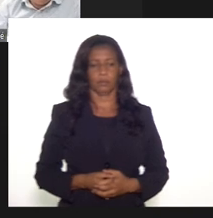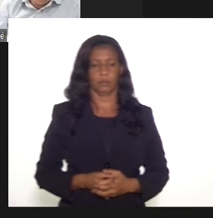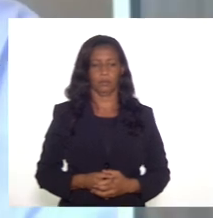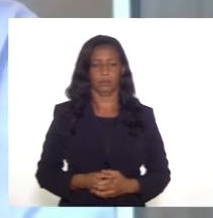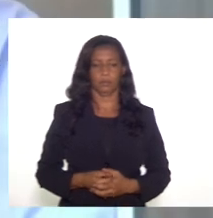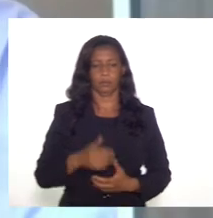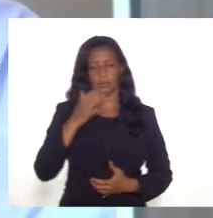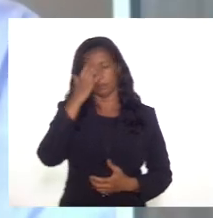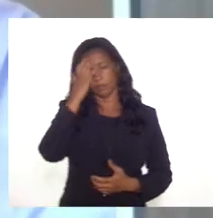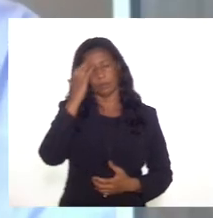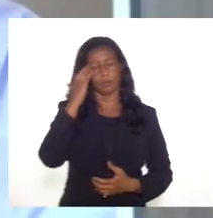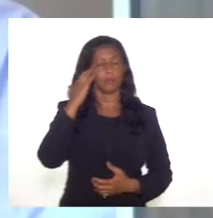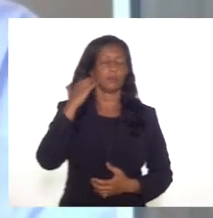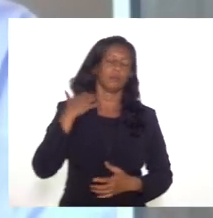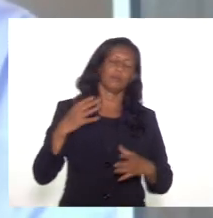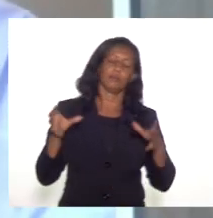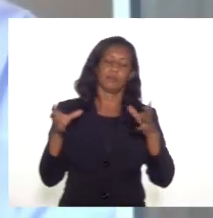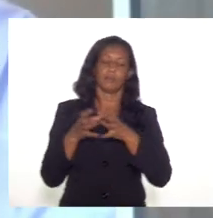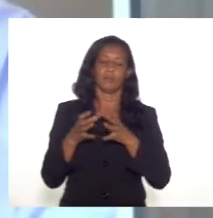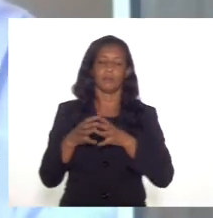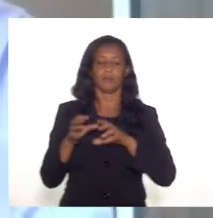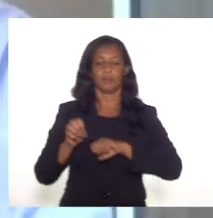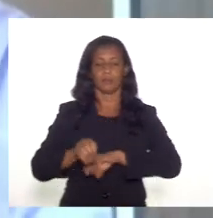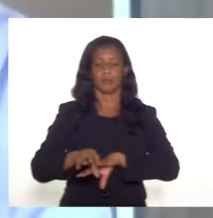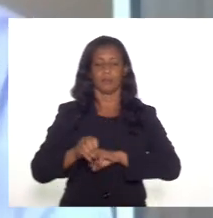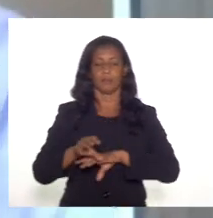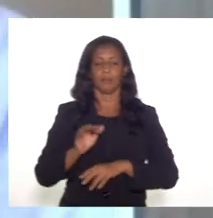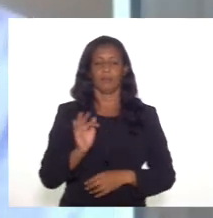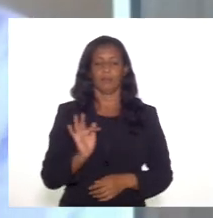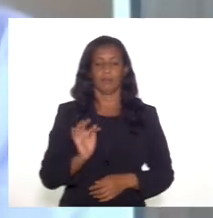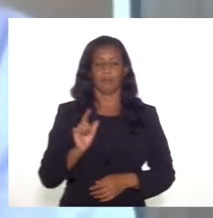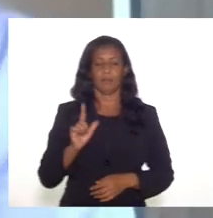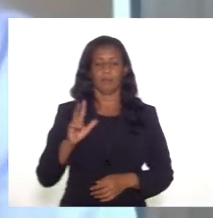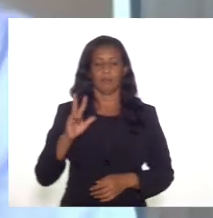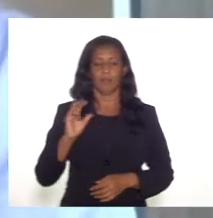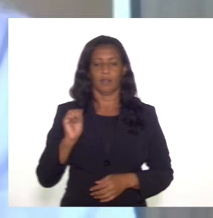Pela Comissão de Educação, deputado Flávio Serafim.